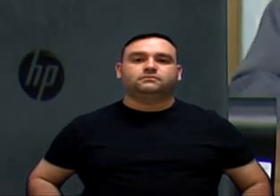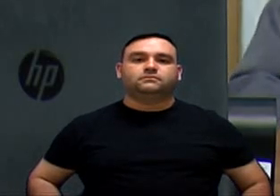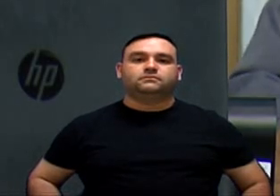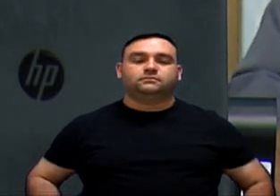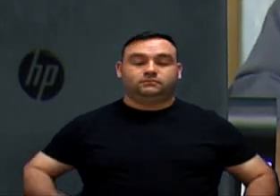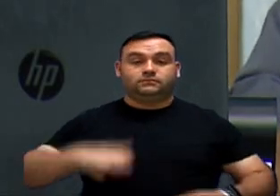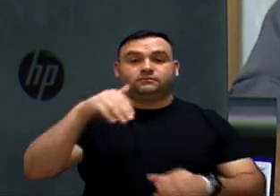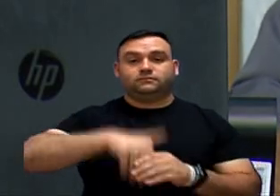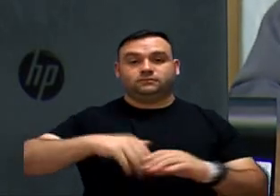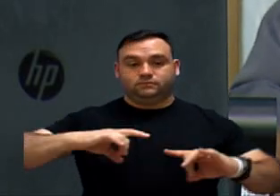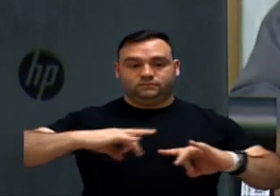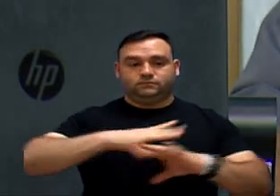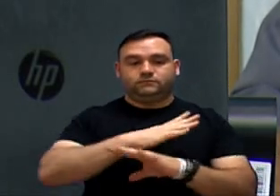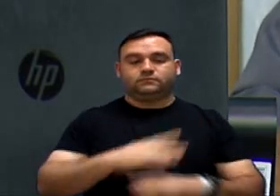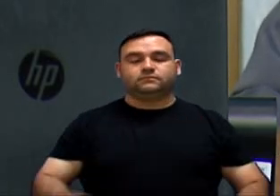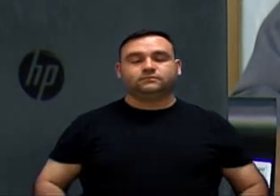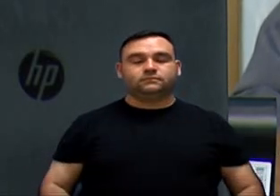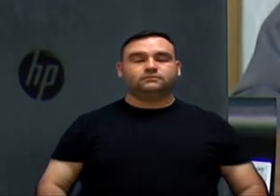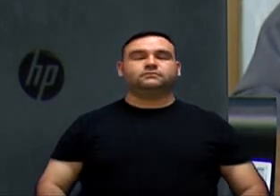É encerrada a votação.